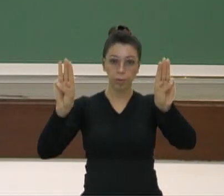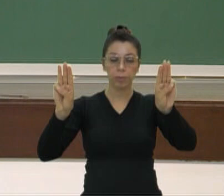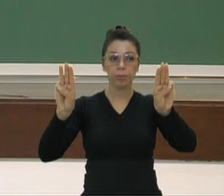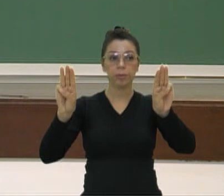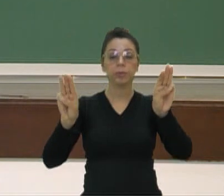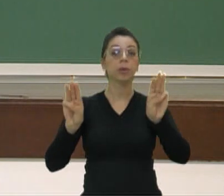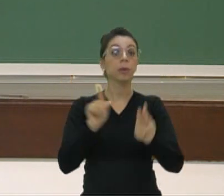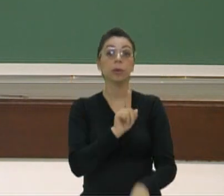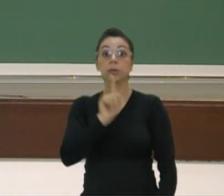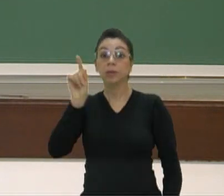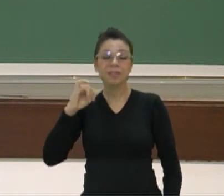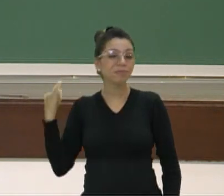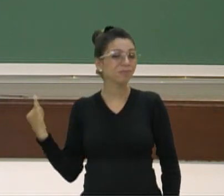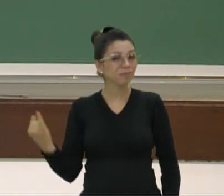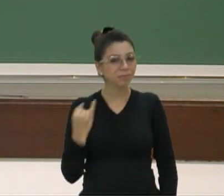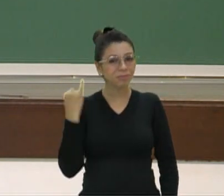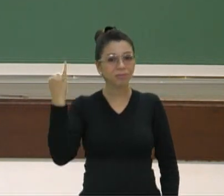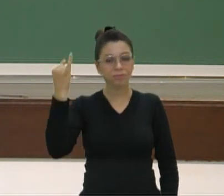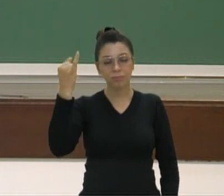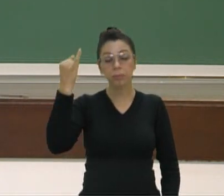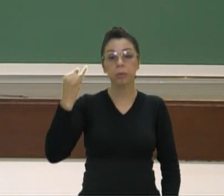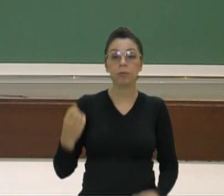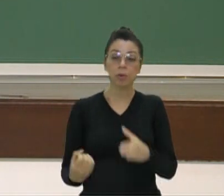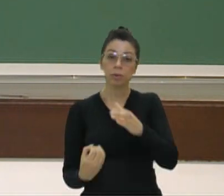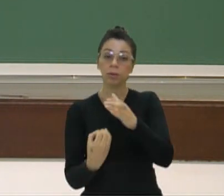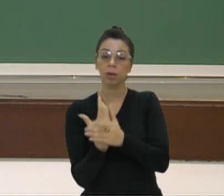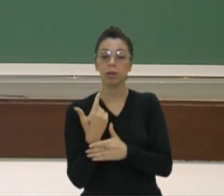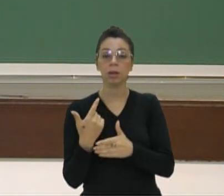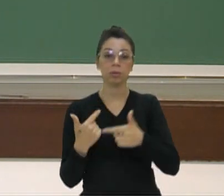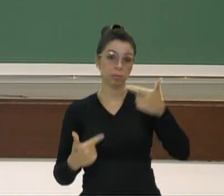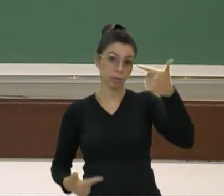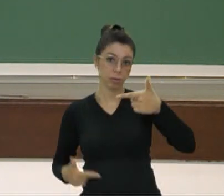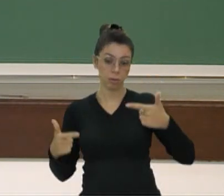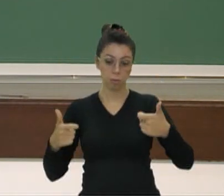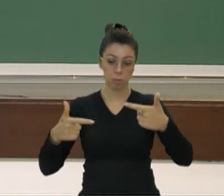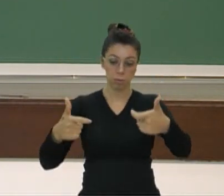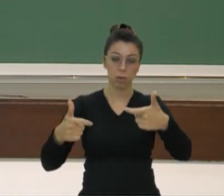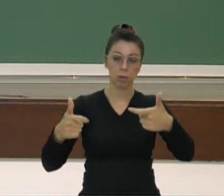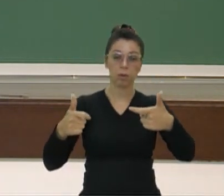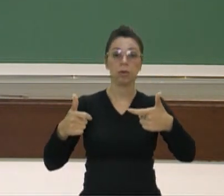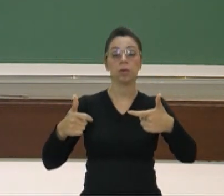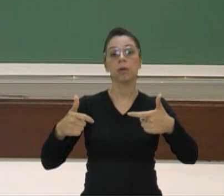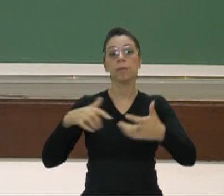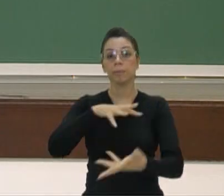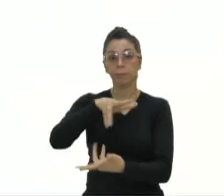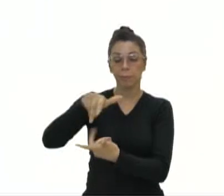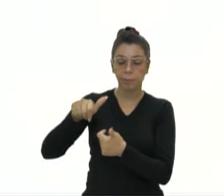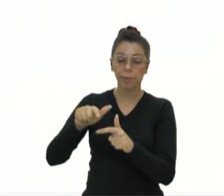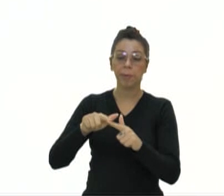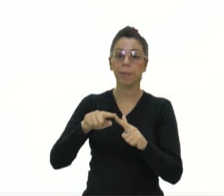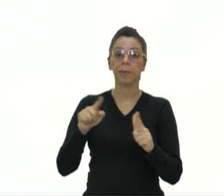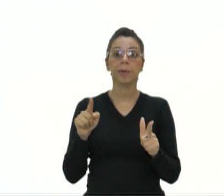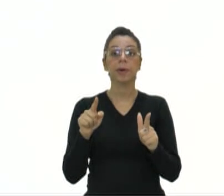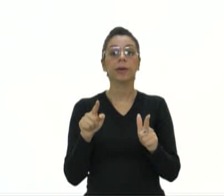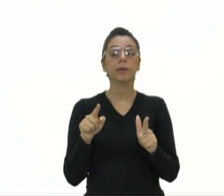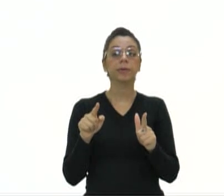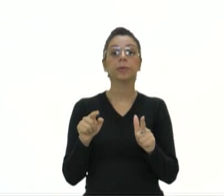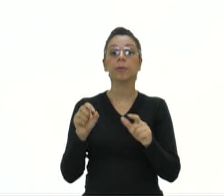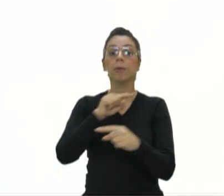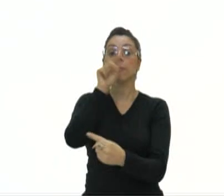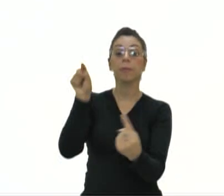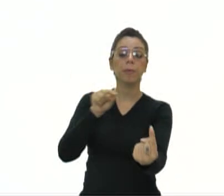organismo importantíssimo, nascido na Segunda Guerra Mundial, antes com outro nome, Liga das Nações, mas nasceu com o